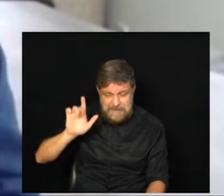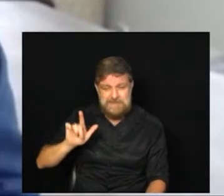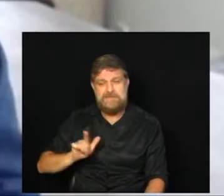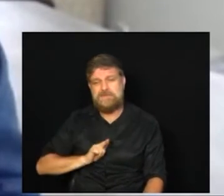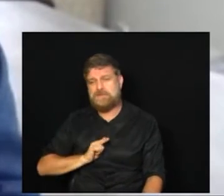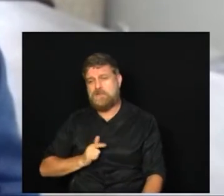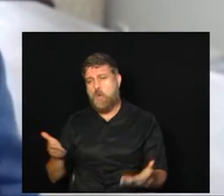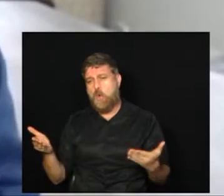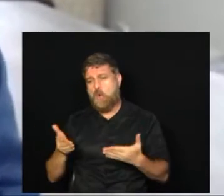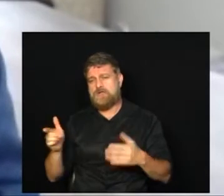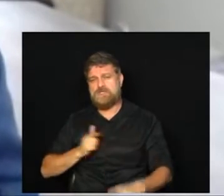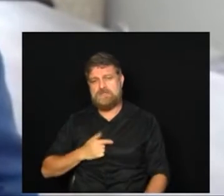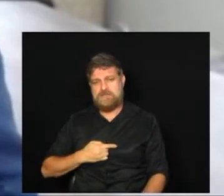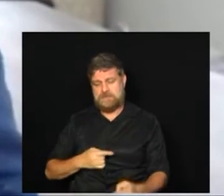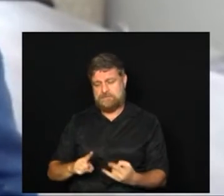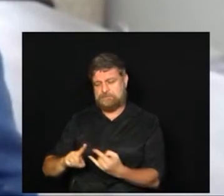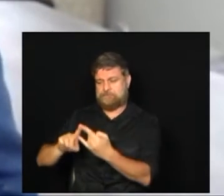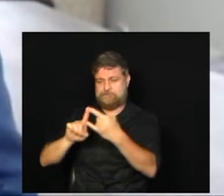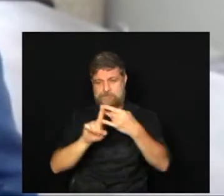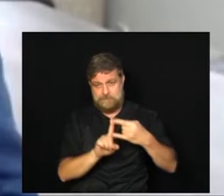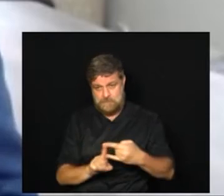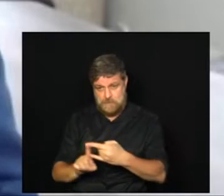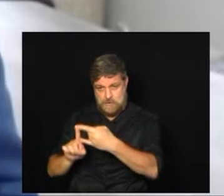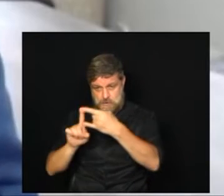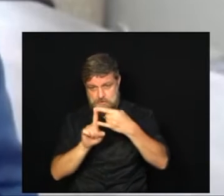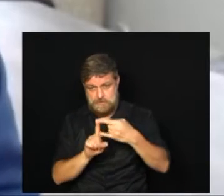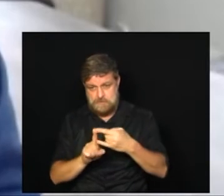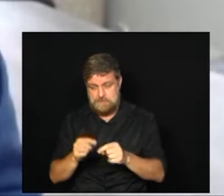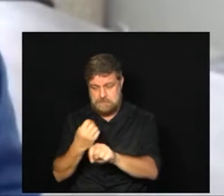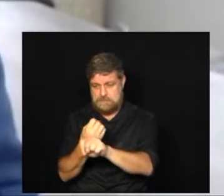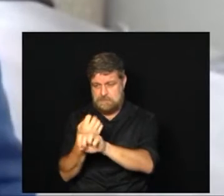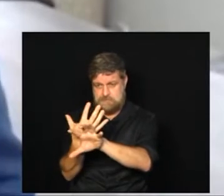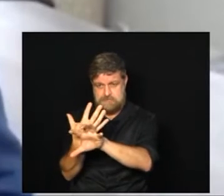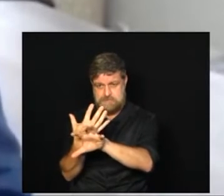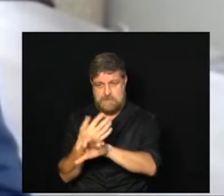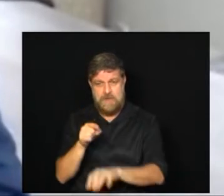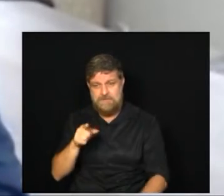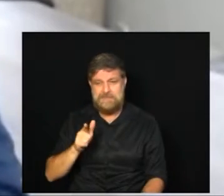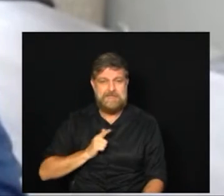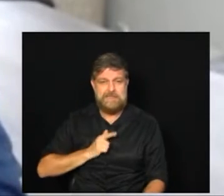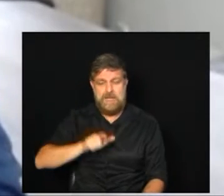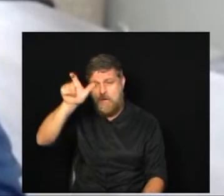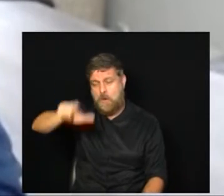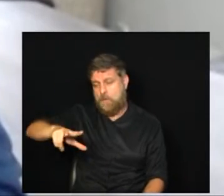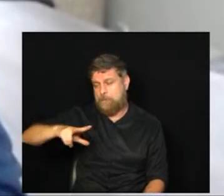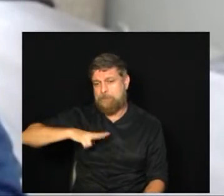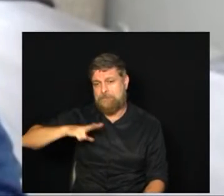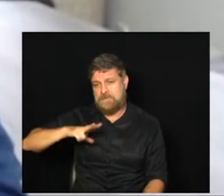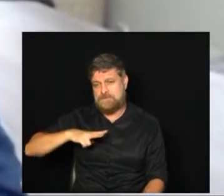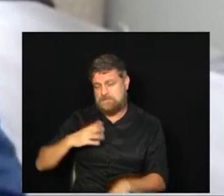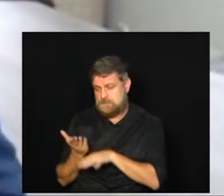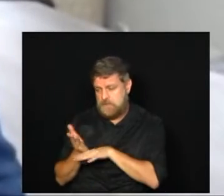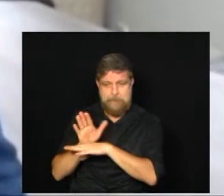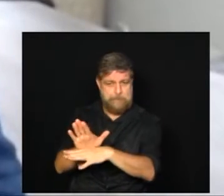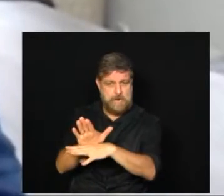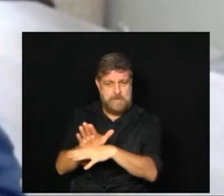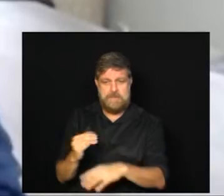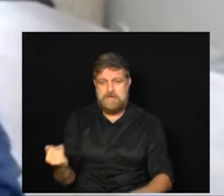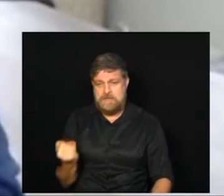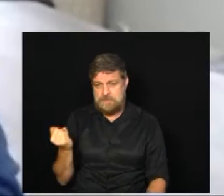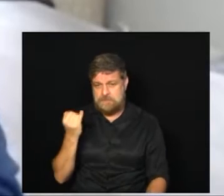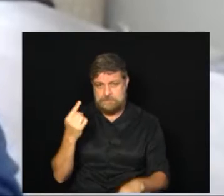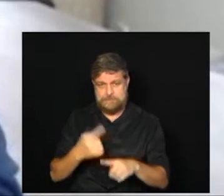hoje em dia pelo Zoom, pelo chamada de vídeo no celular, você ter um personal que te acompanha, né? Também é importante, porque,